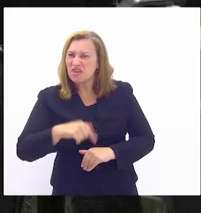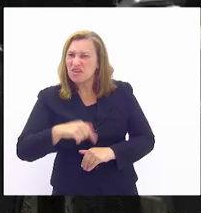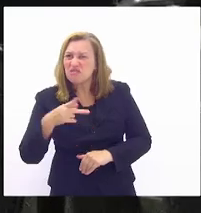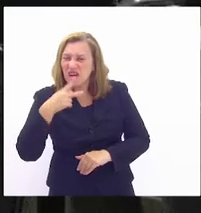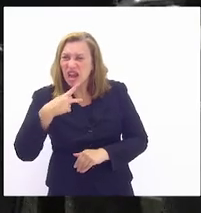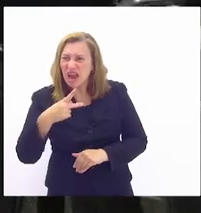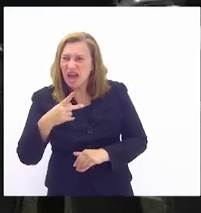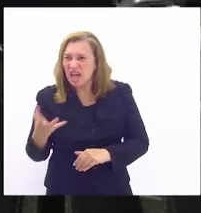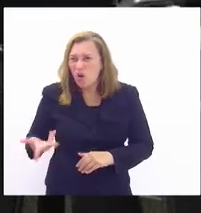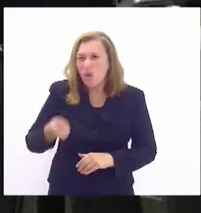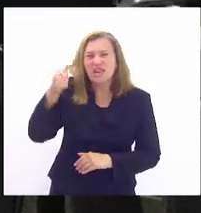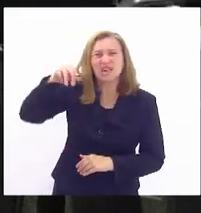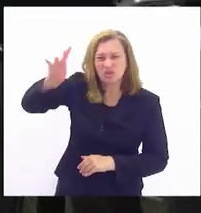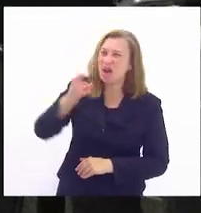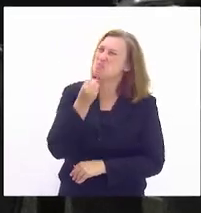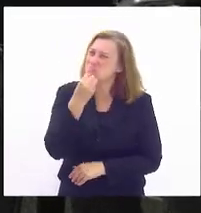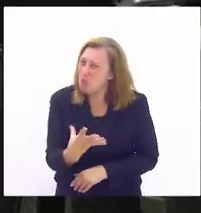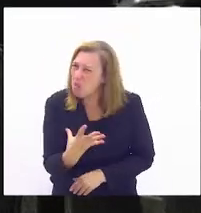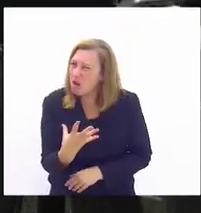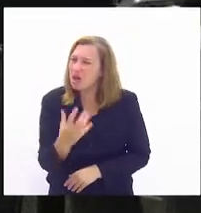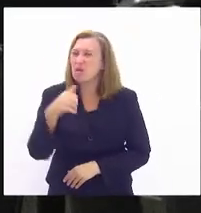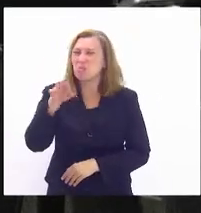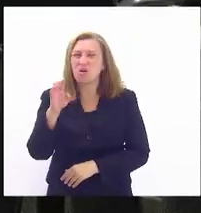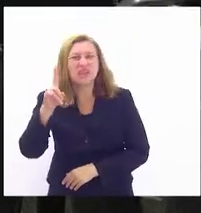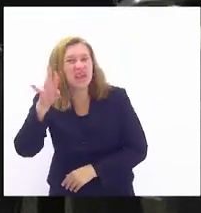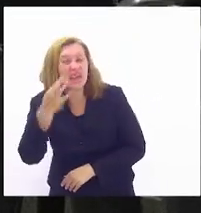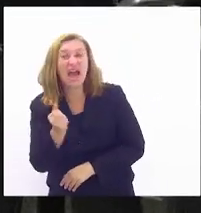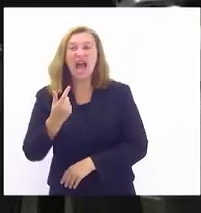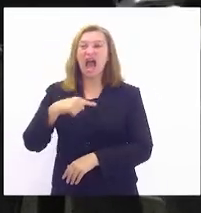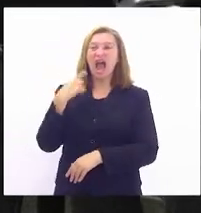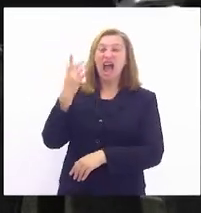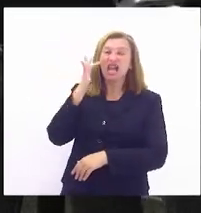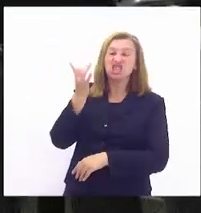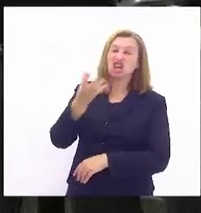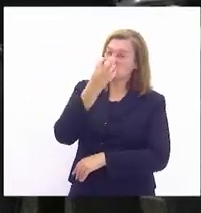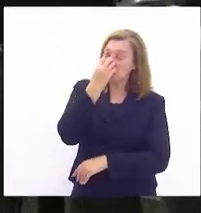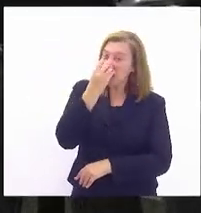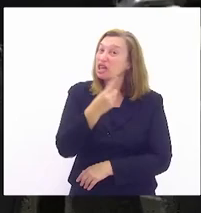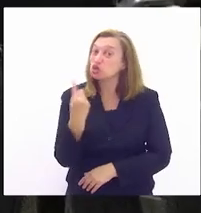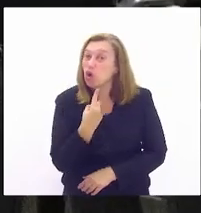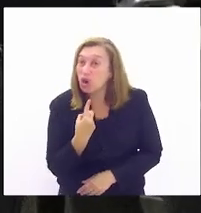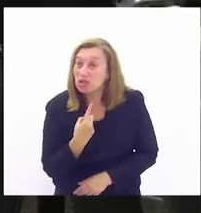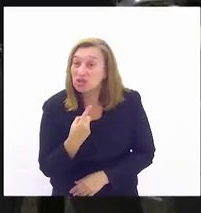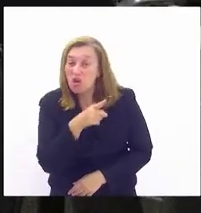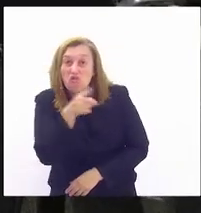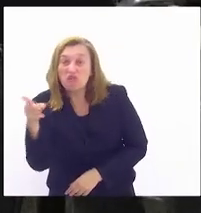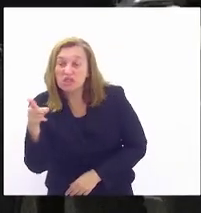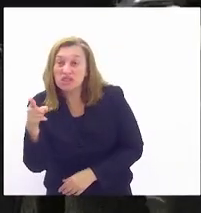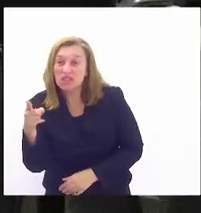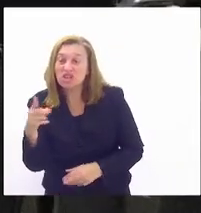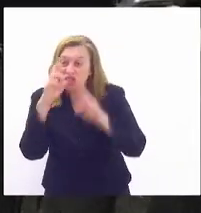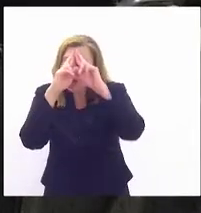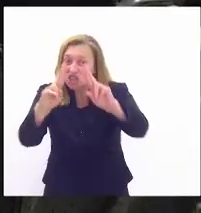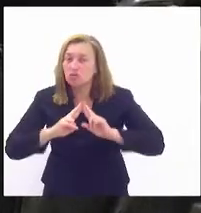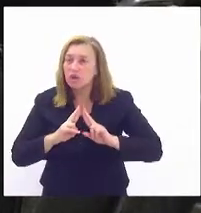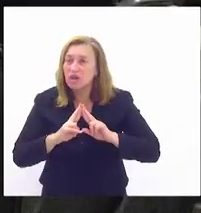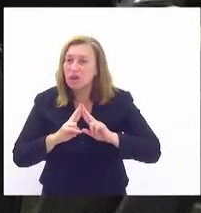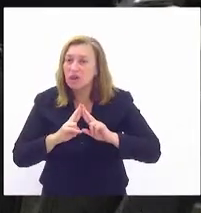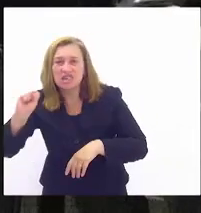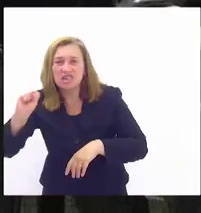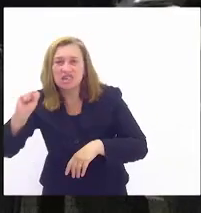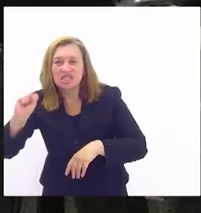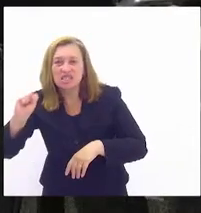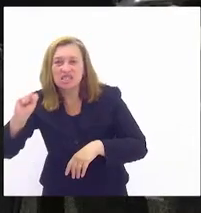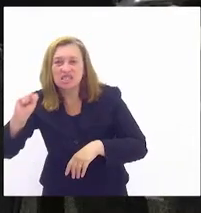que a qualidade do ar é boa e moderada é achar que todo mundo é um palhaço. Vocês têm que ter respeito para com a cidade de Volta Redonda.